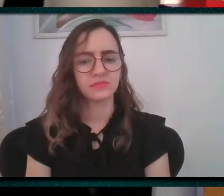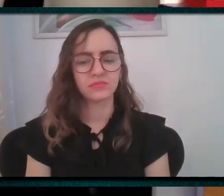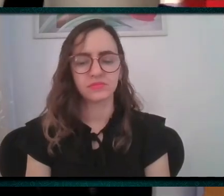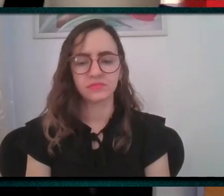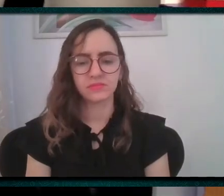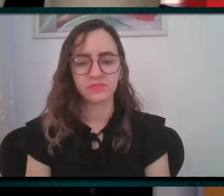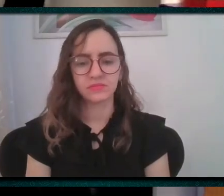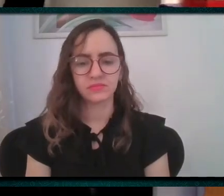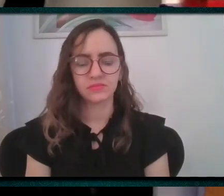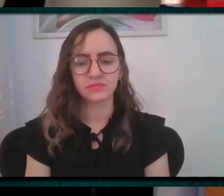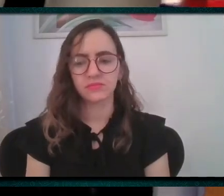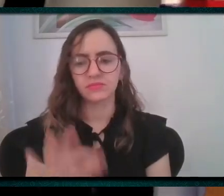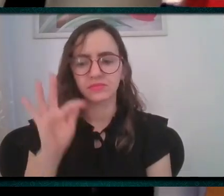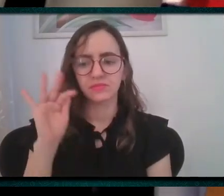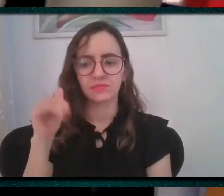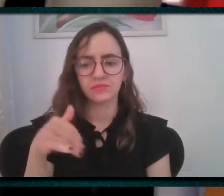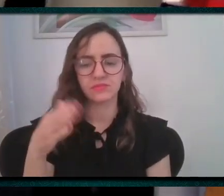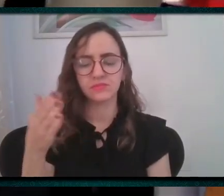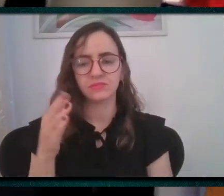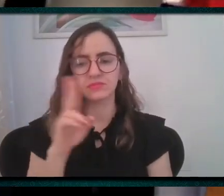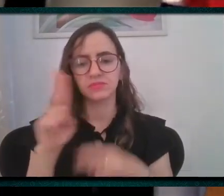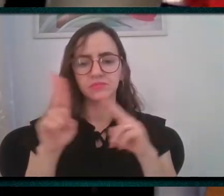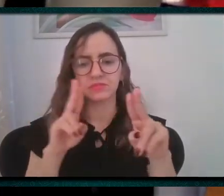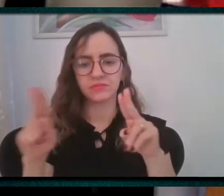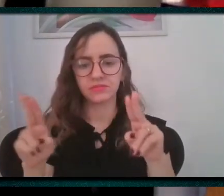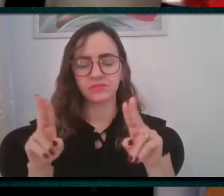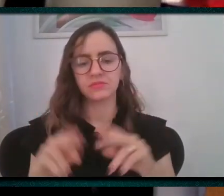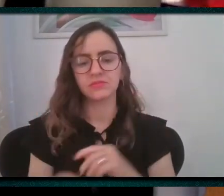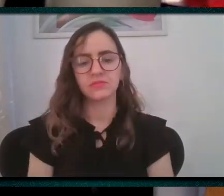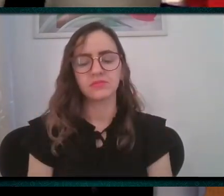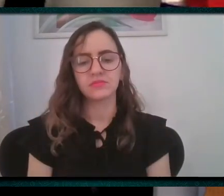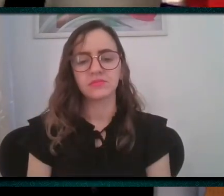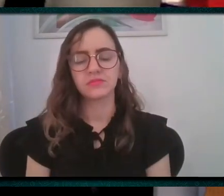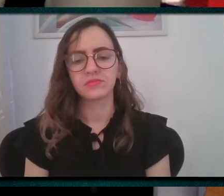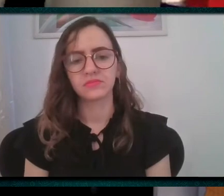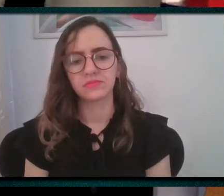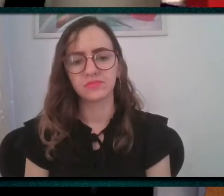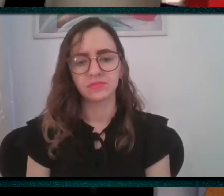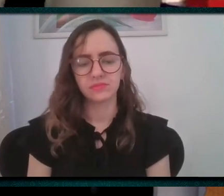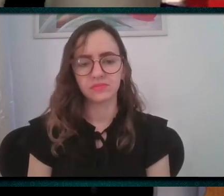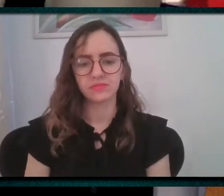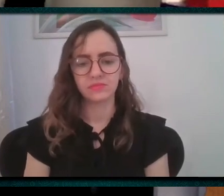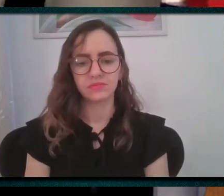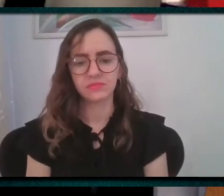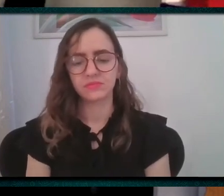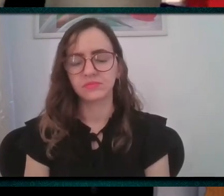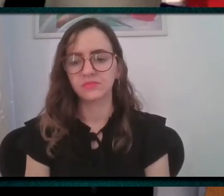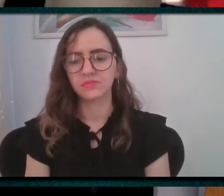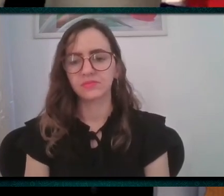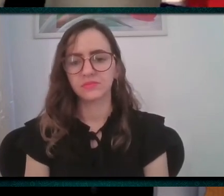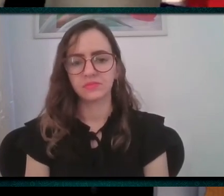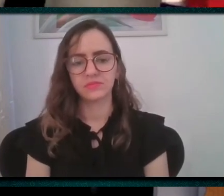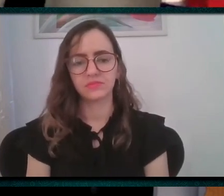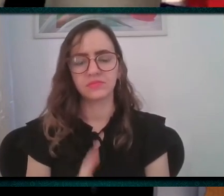gente encerra a aula. Eu só vou fazer a chamada de vocês, que eu não fiz ainda. Por favor, fiquem na sala apenas para fazer a chamada. E aí